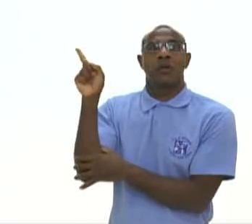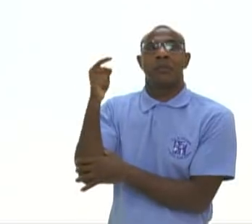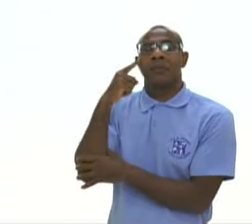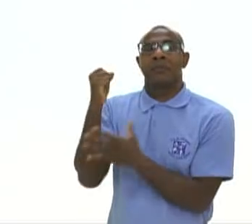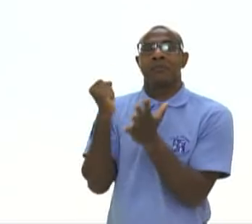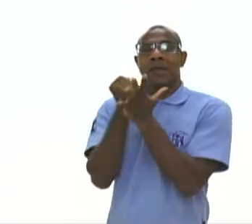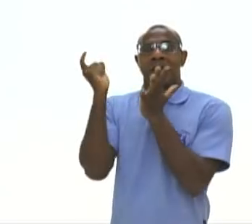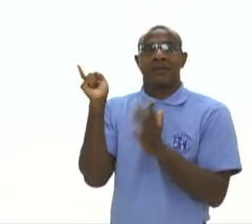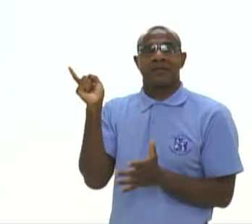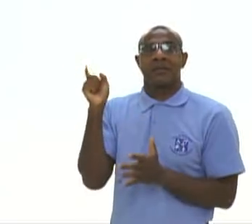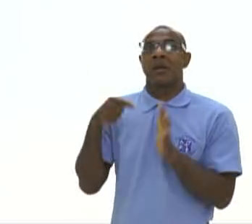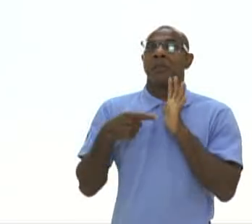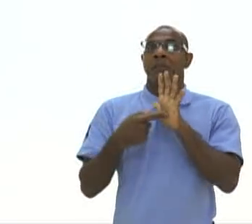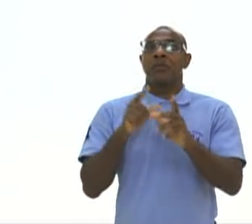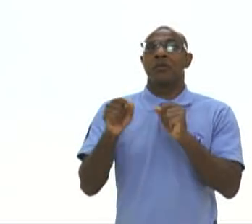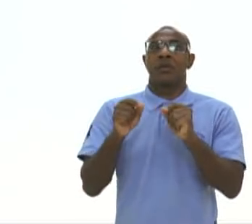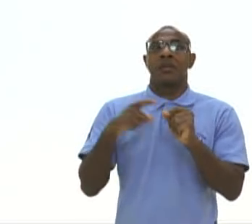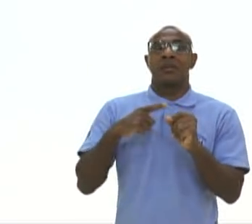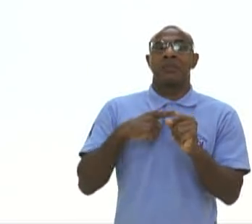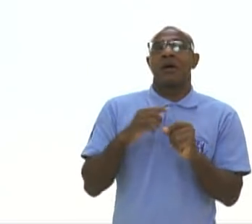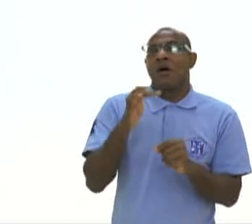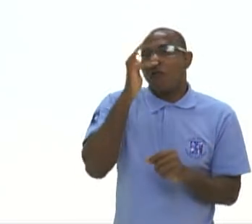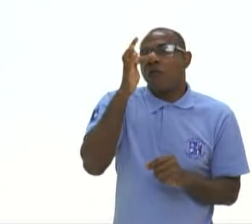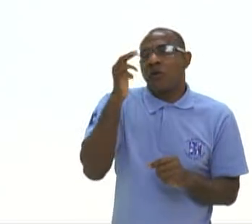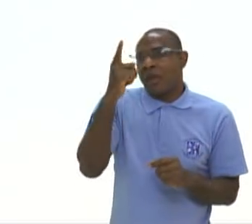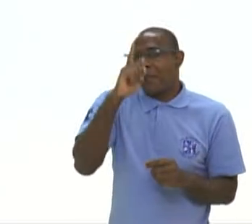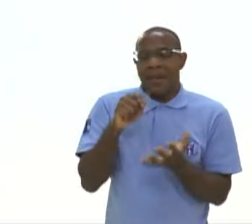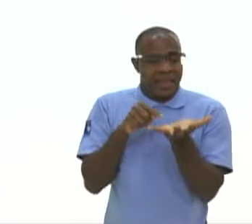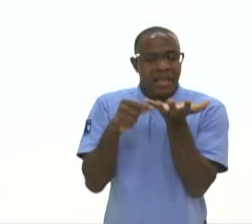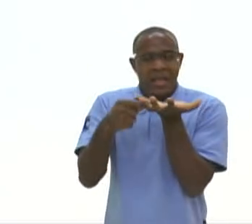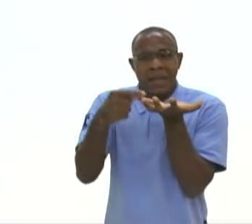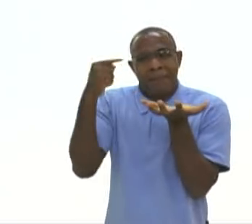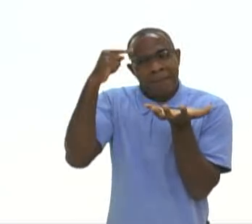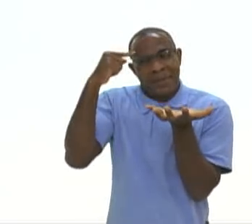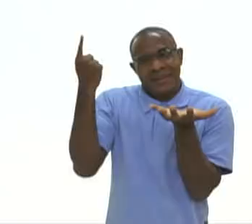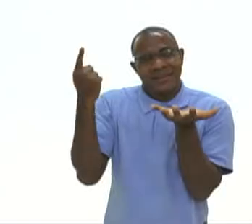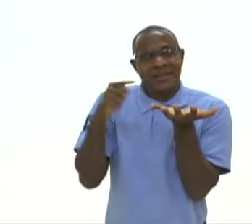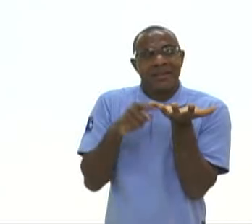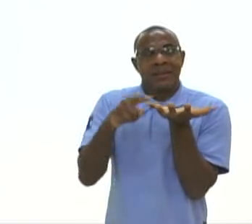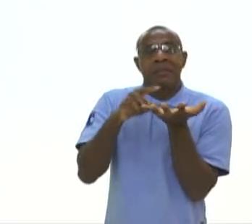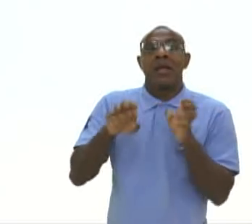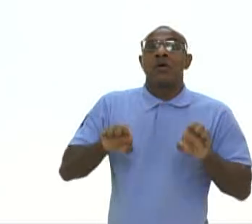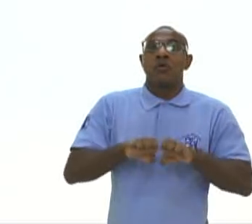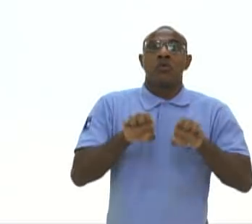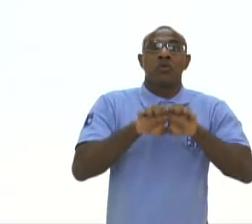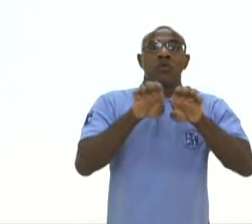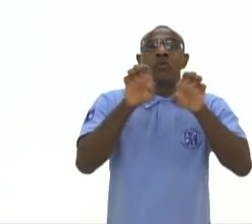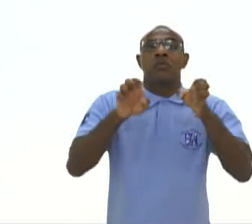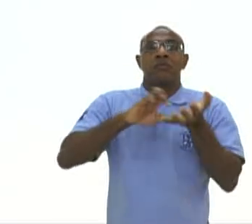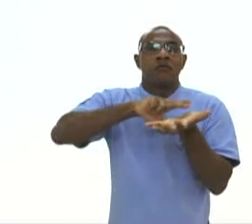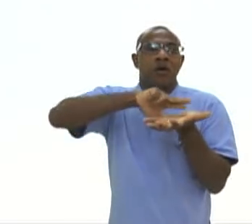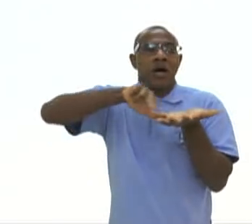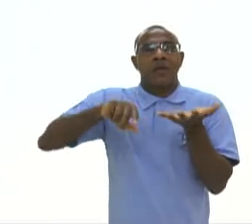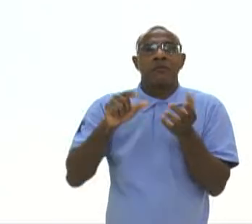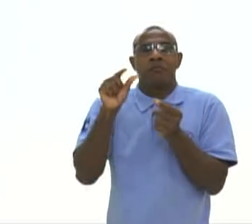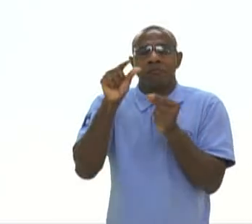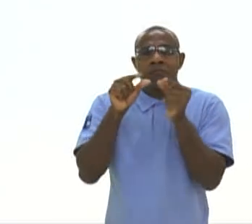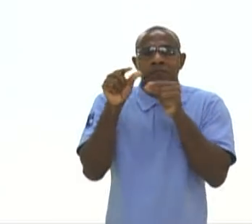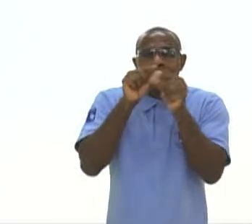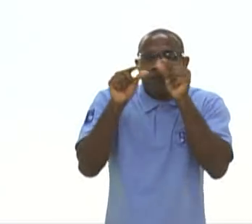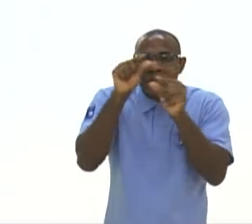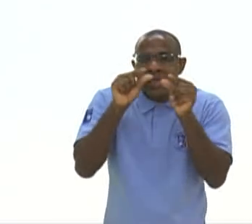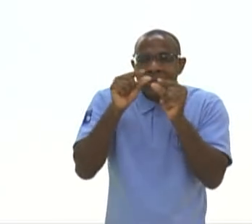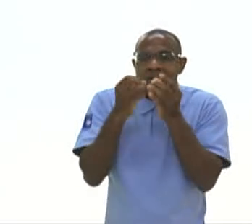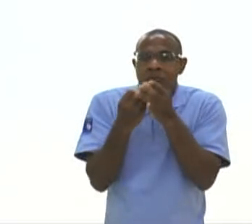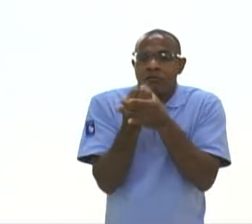que ele apresenta apenas uma grande flor amarela. Aquela estrutura é formada por várias pequenas flores perfeitamente organizadas